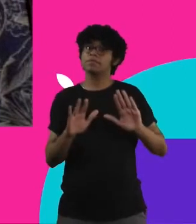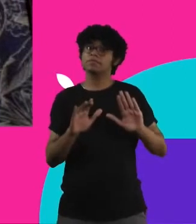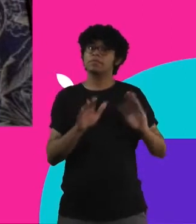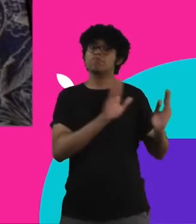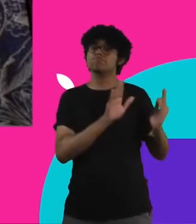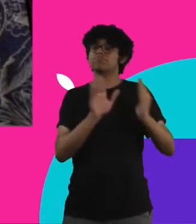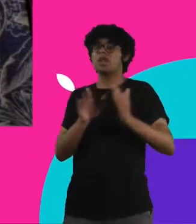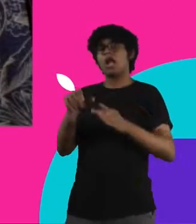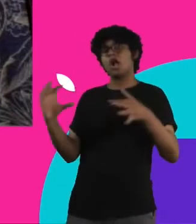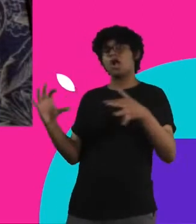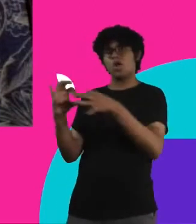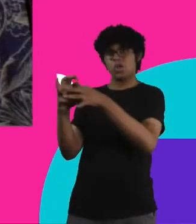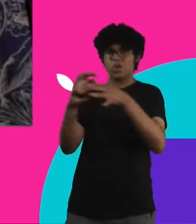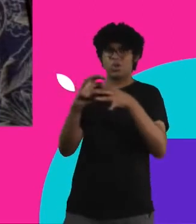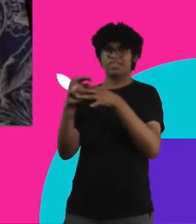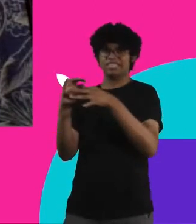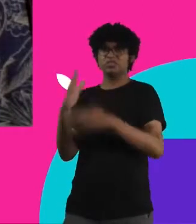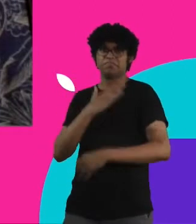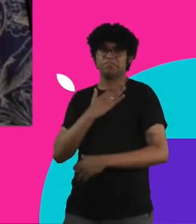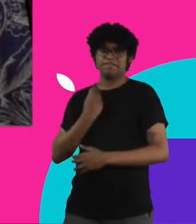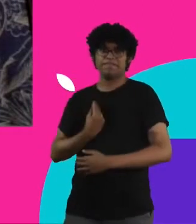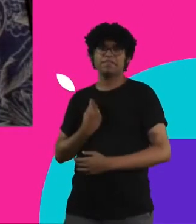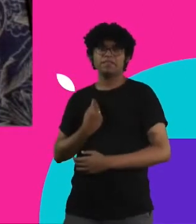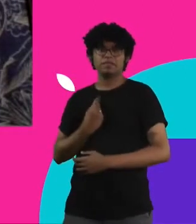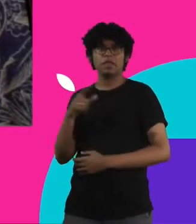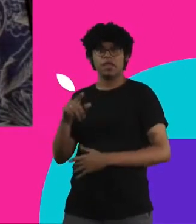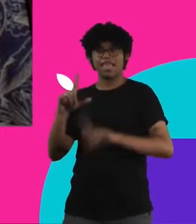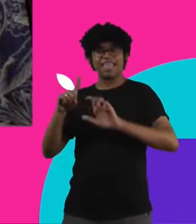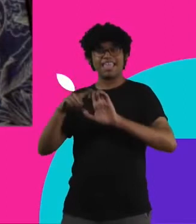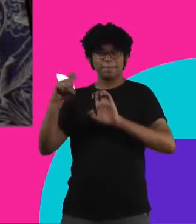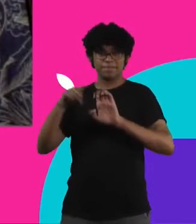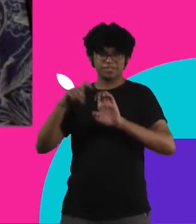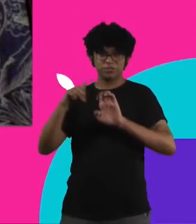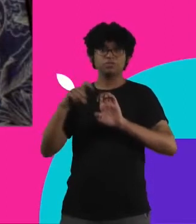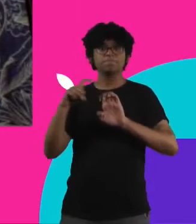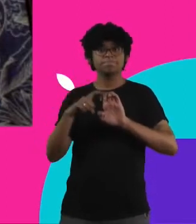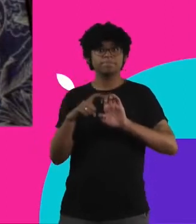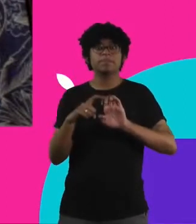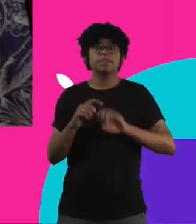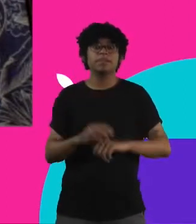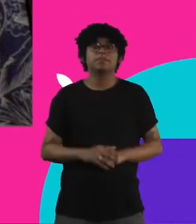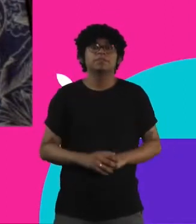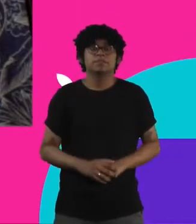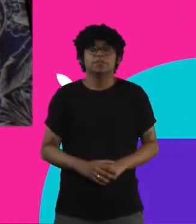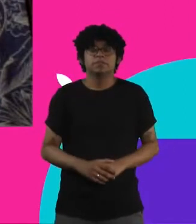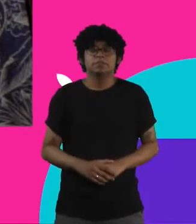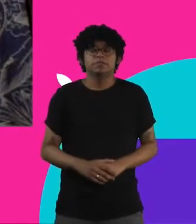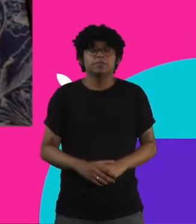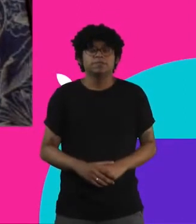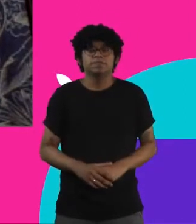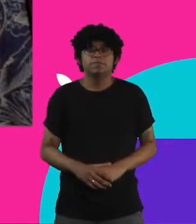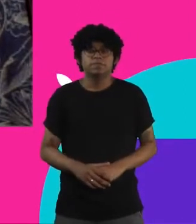o contexto onde eu vivo, que é o contexto de empreendedores, quando a gente fala de